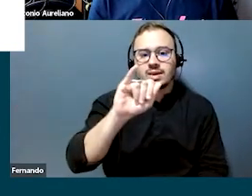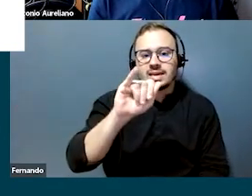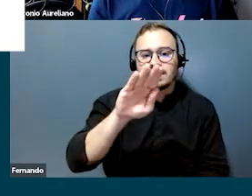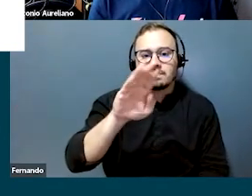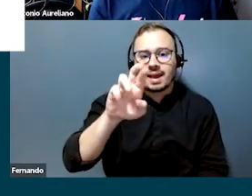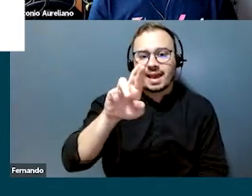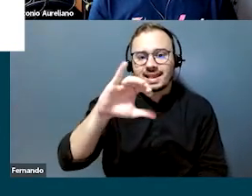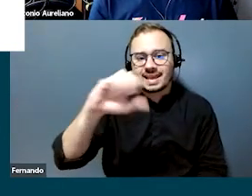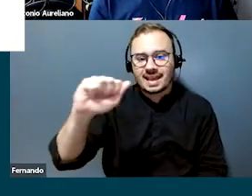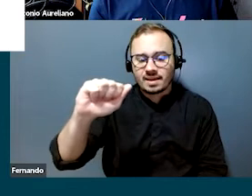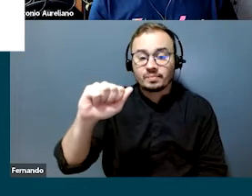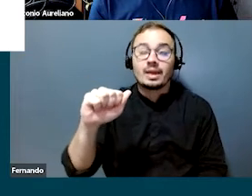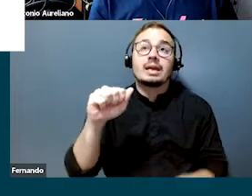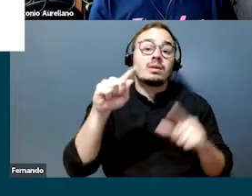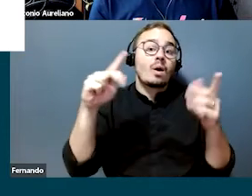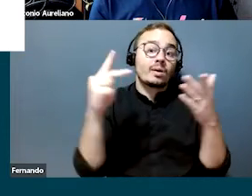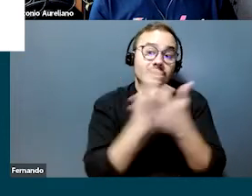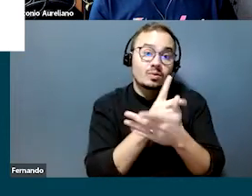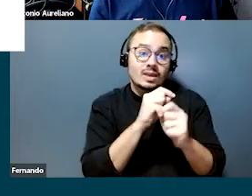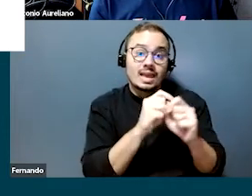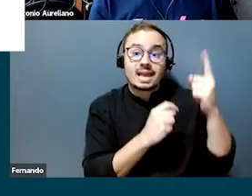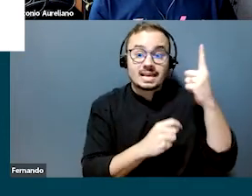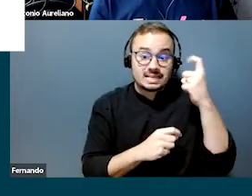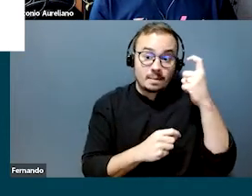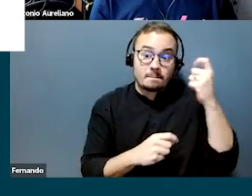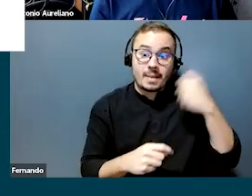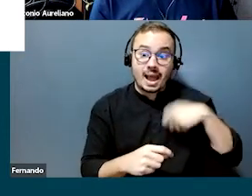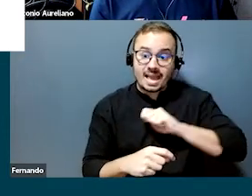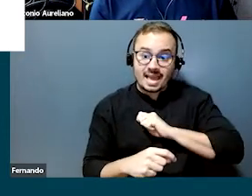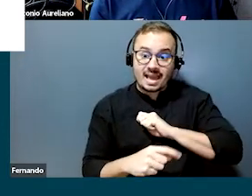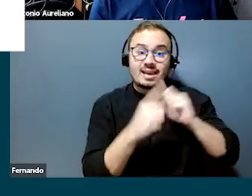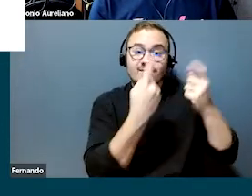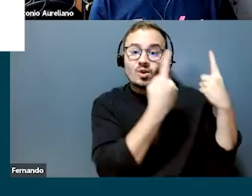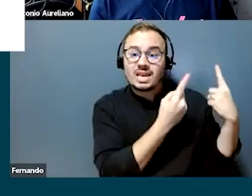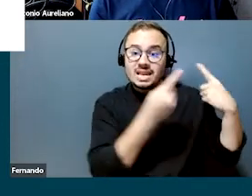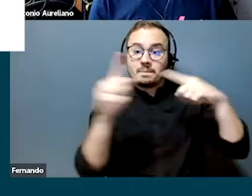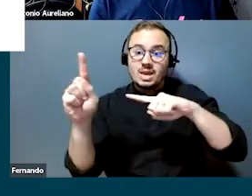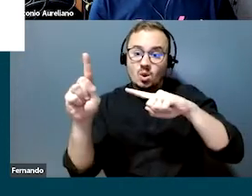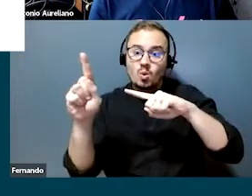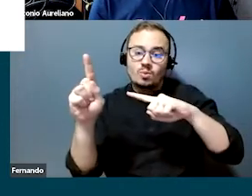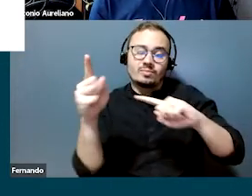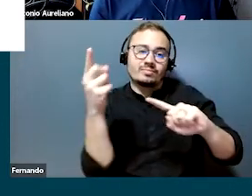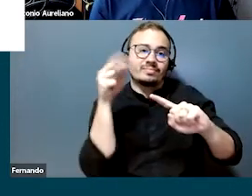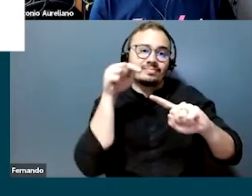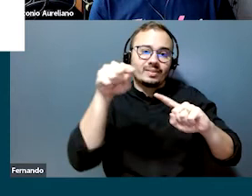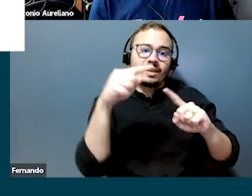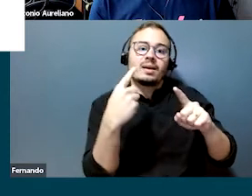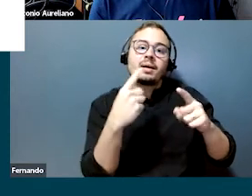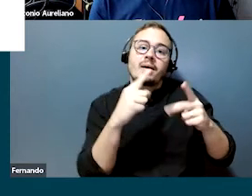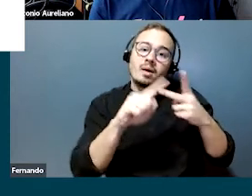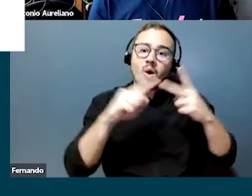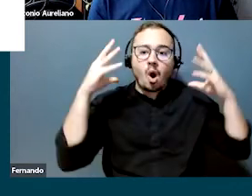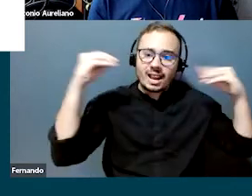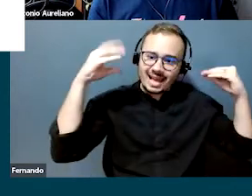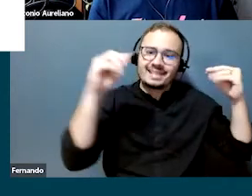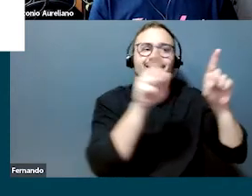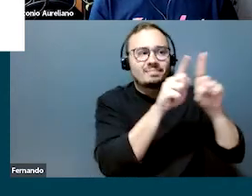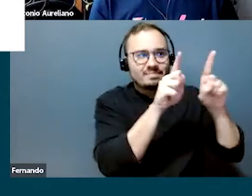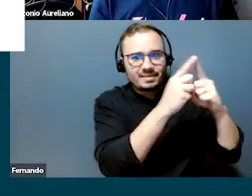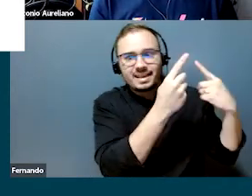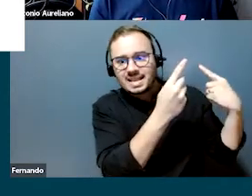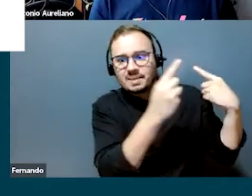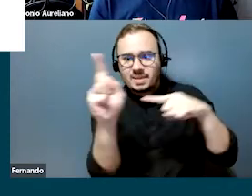para Portugal e para o Brasil o impacto dos inimigos da Espanha. Um deles era a Holanda, aqui os Países Baixos, que tinha sido parte da Espanha, mas